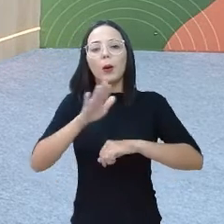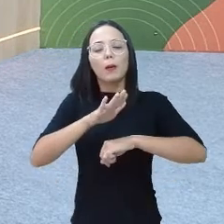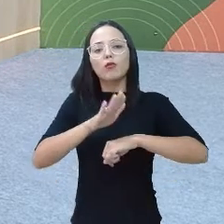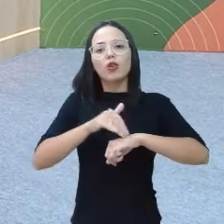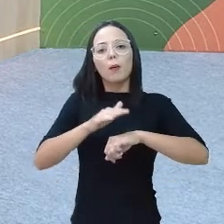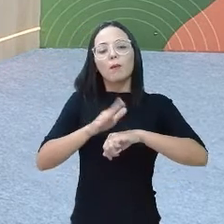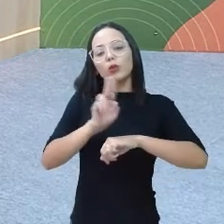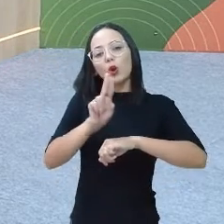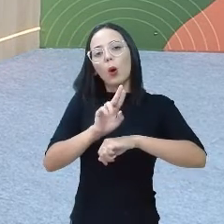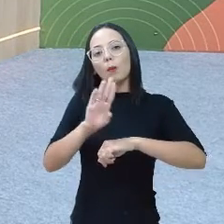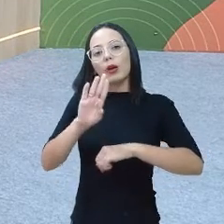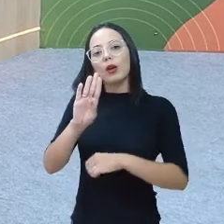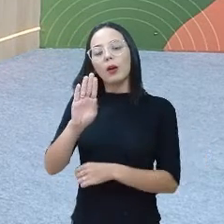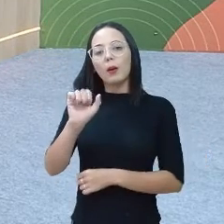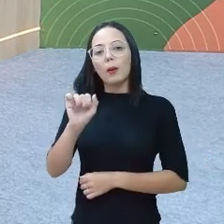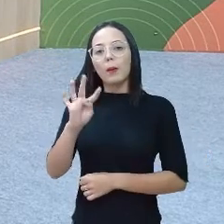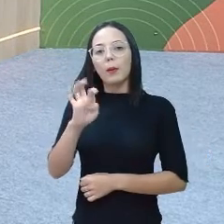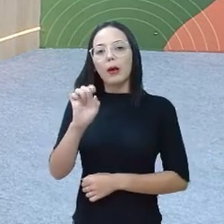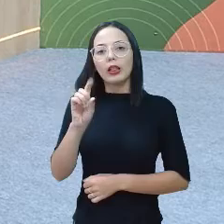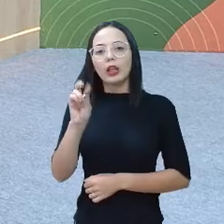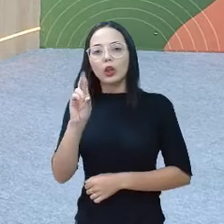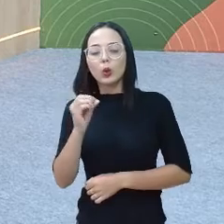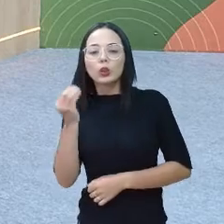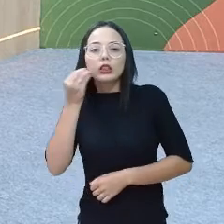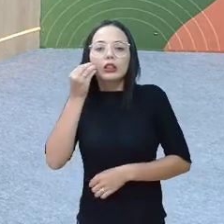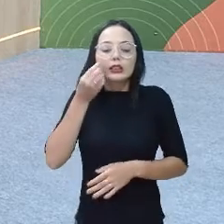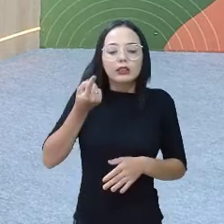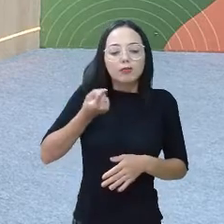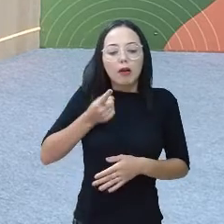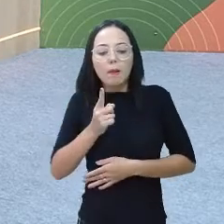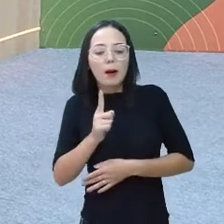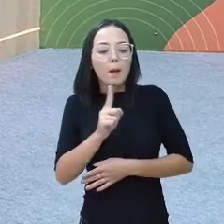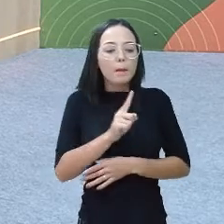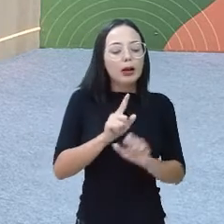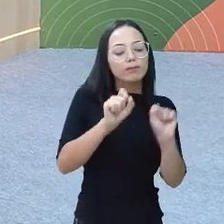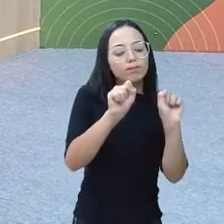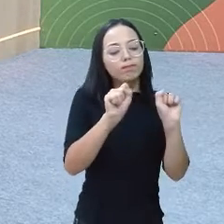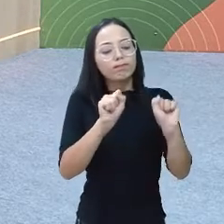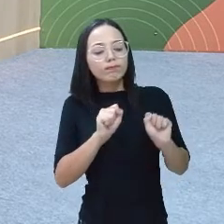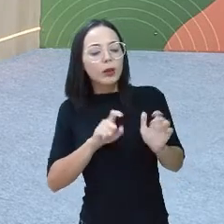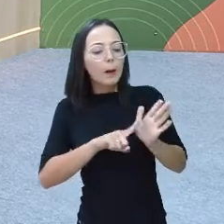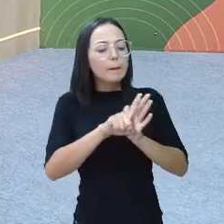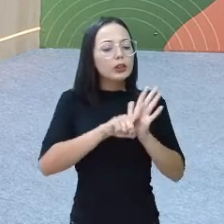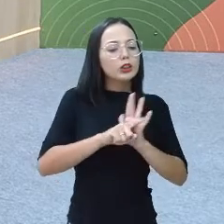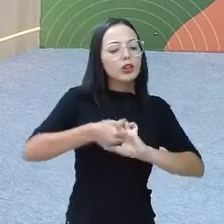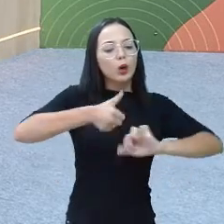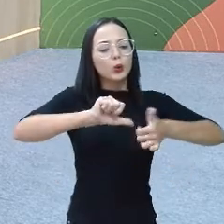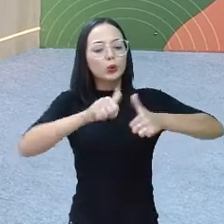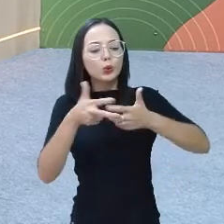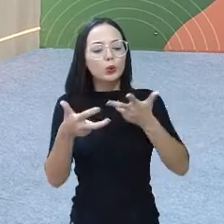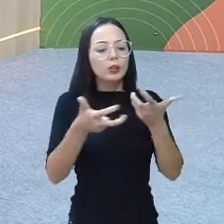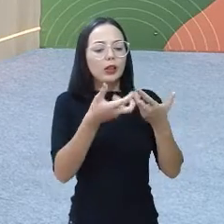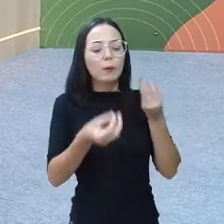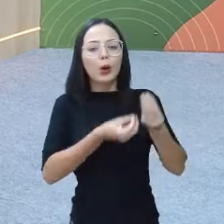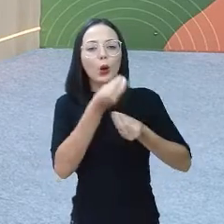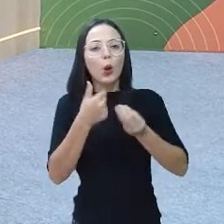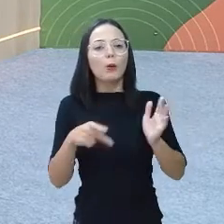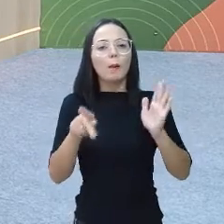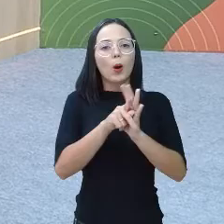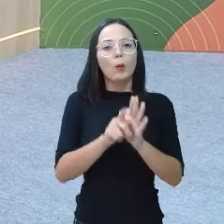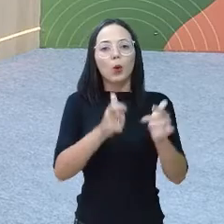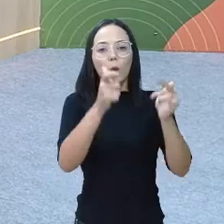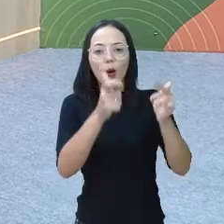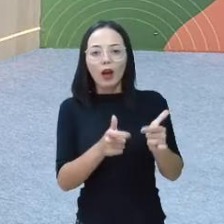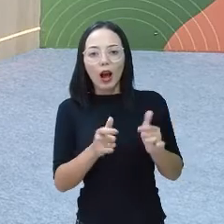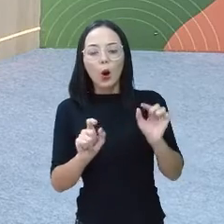batedores, né, que é aquele camarada que vai infiltrando-se no território para tentar visualizar como é que está o